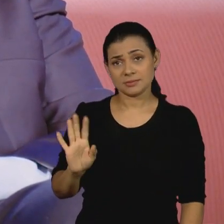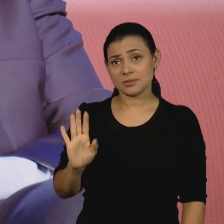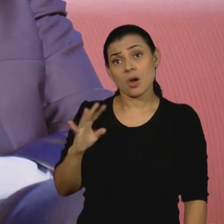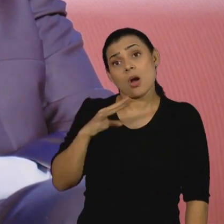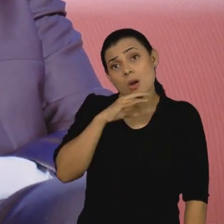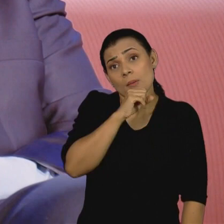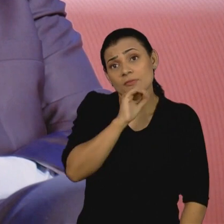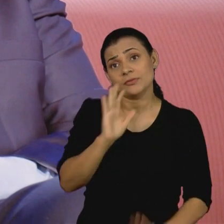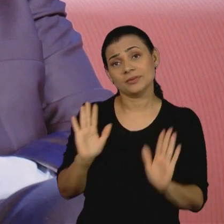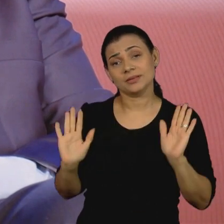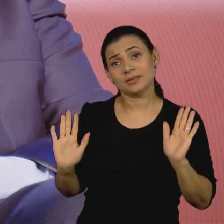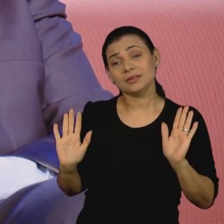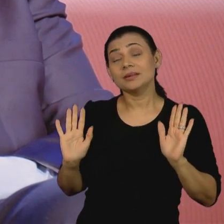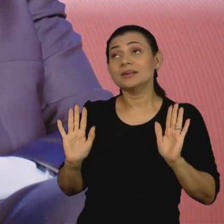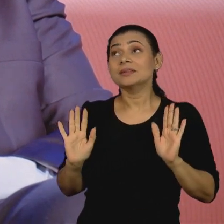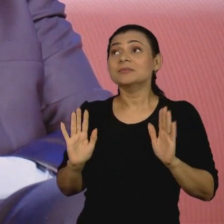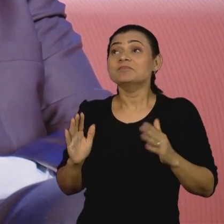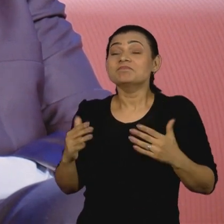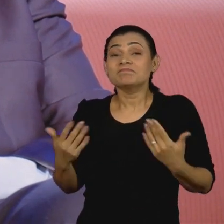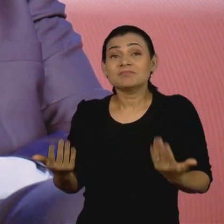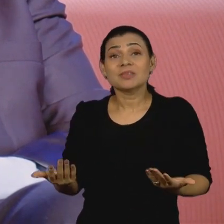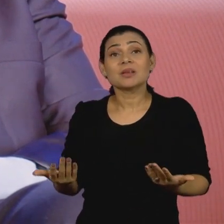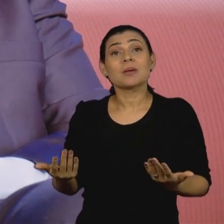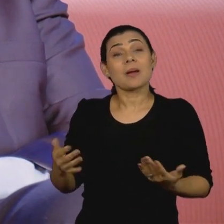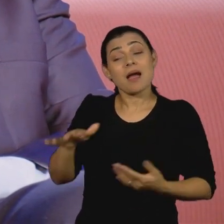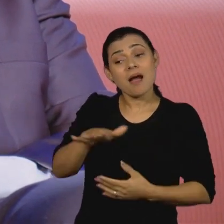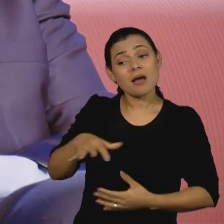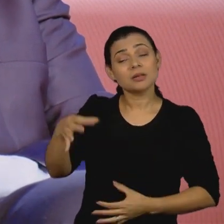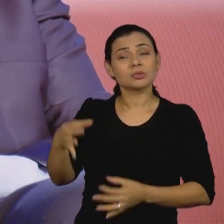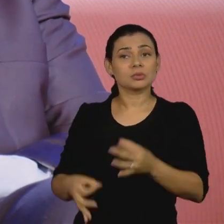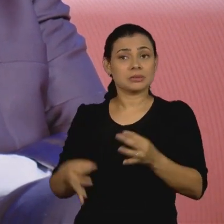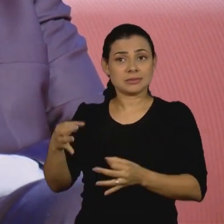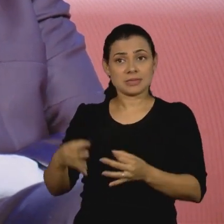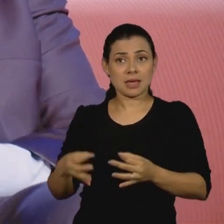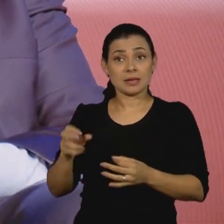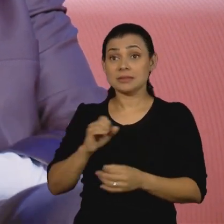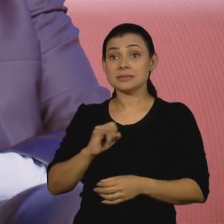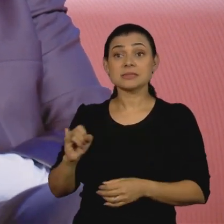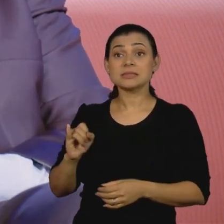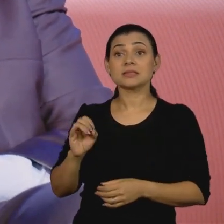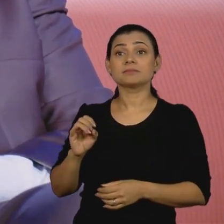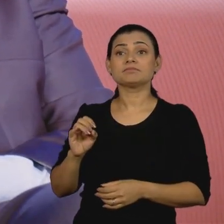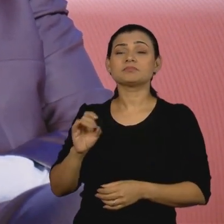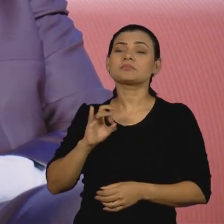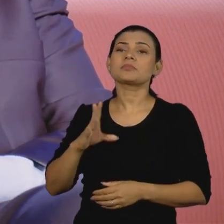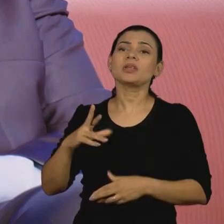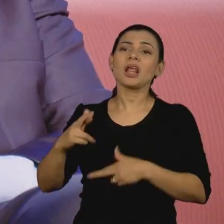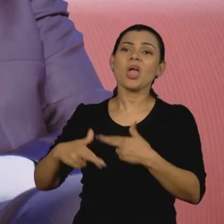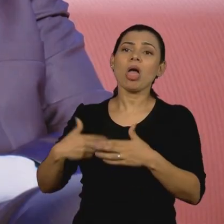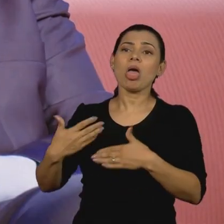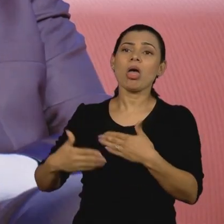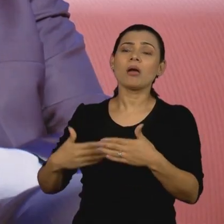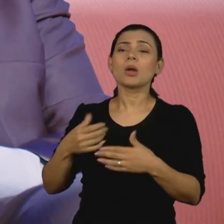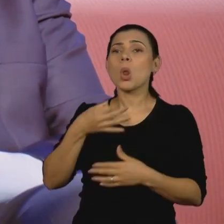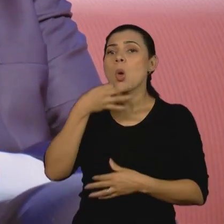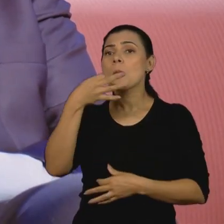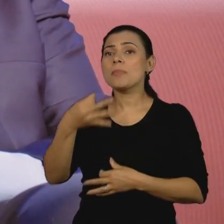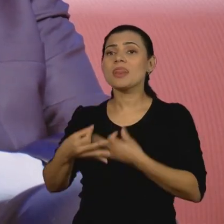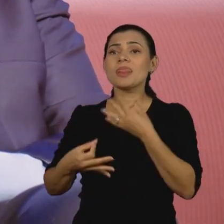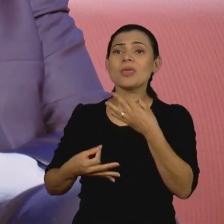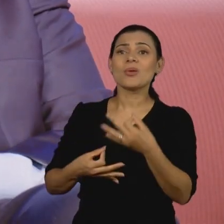E não presta um bom serviço ao judiciário quem só o adula com